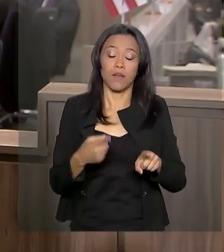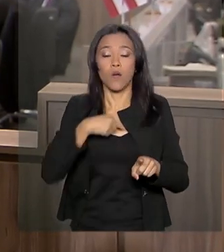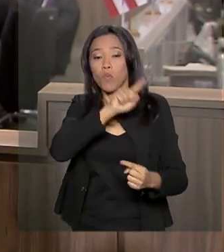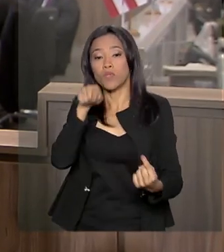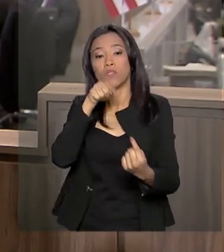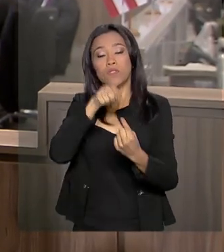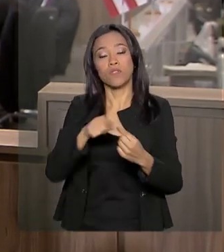torcedores.